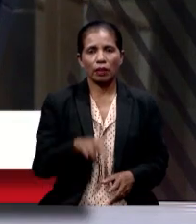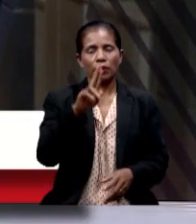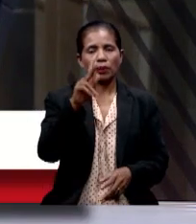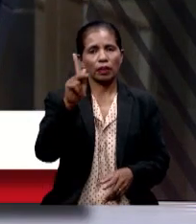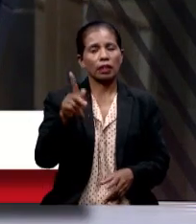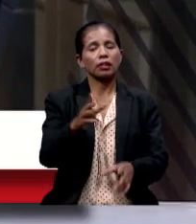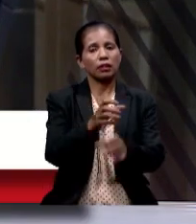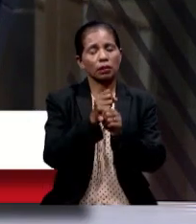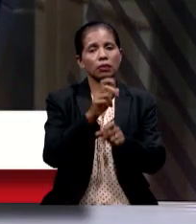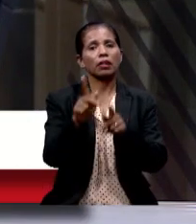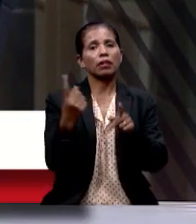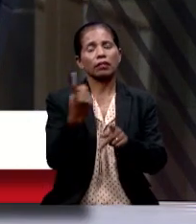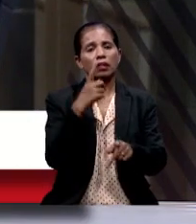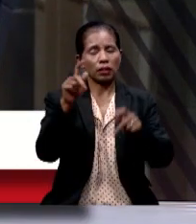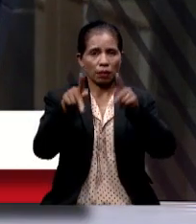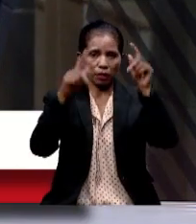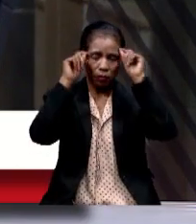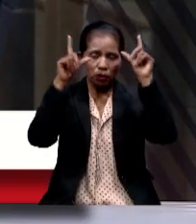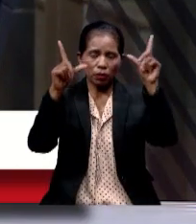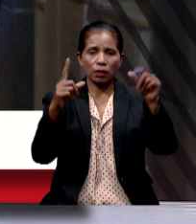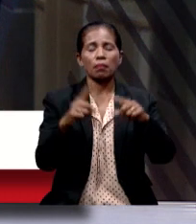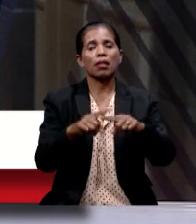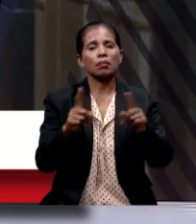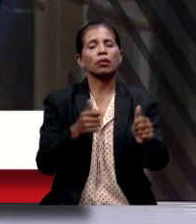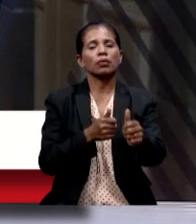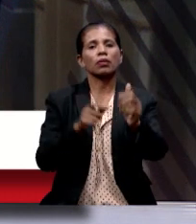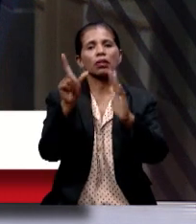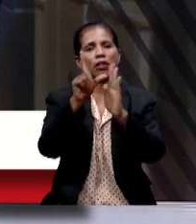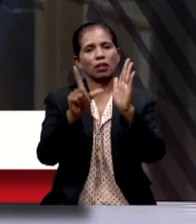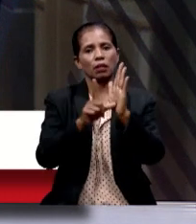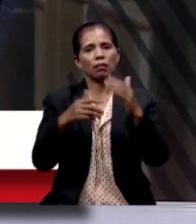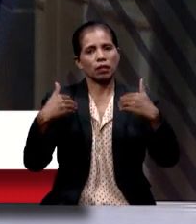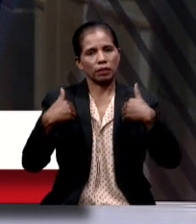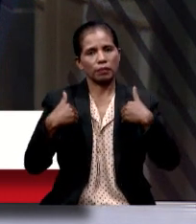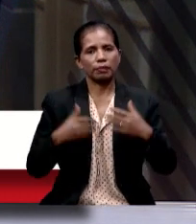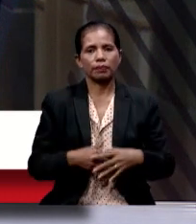simu na fatin timaroan sira may be kumpli lei nebe iha.